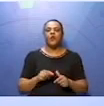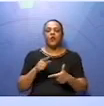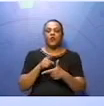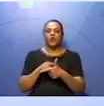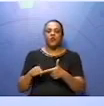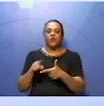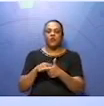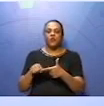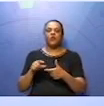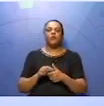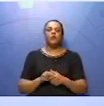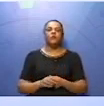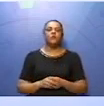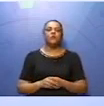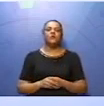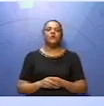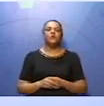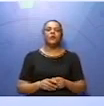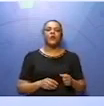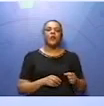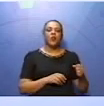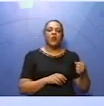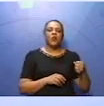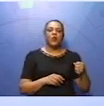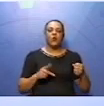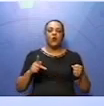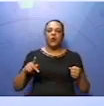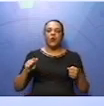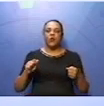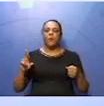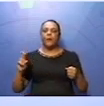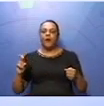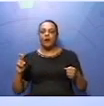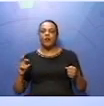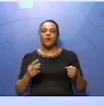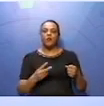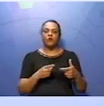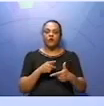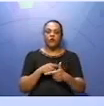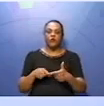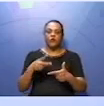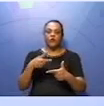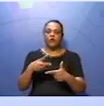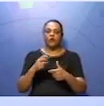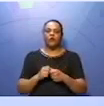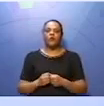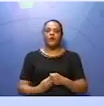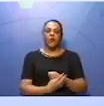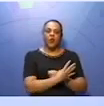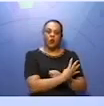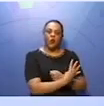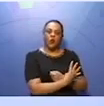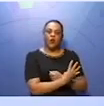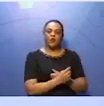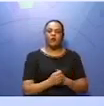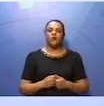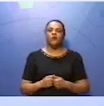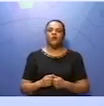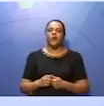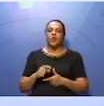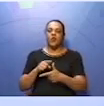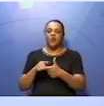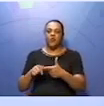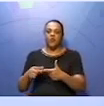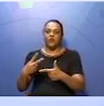dividindo. O 8 é par, então é por 2. 8 dividido por 2, 4.